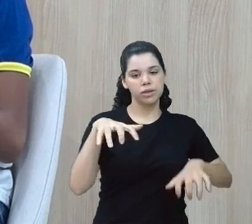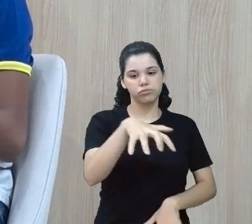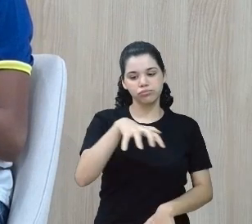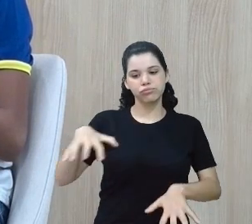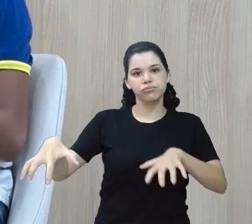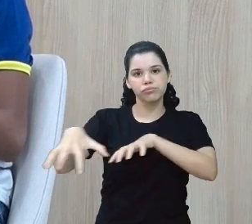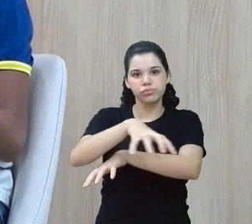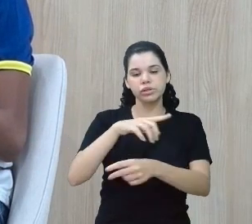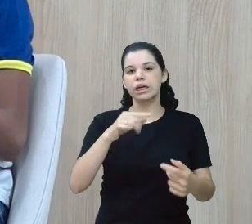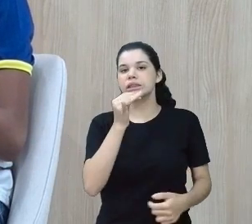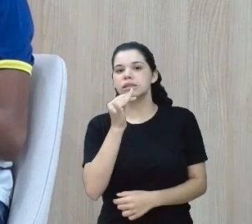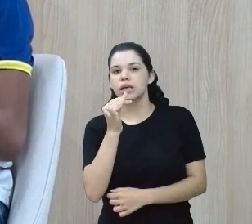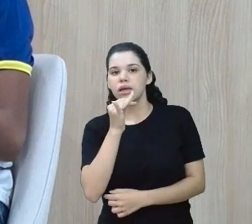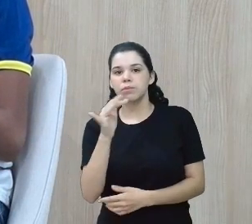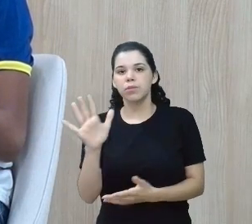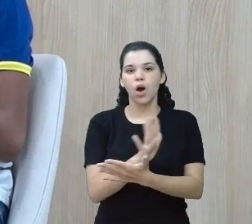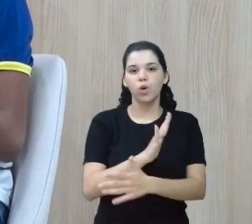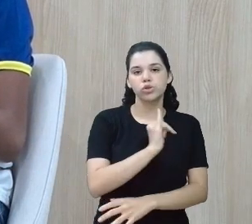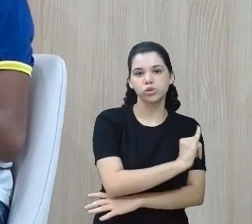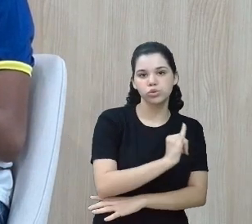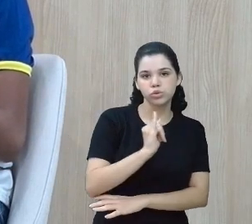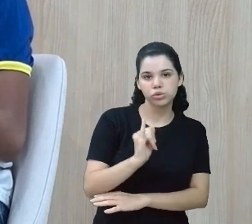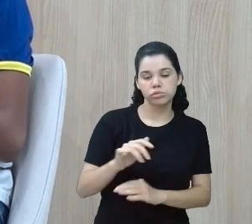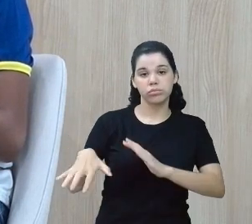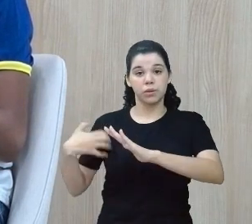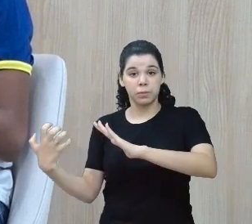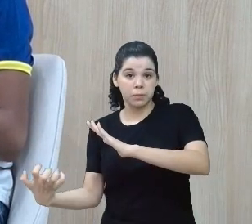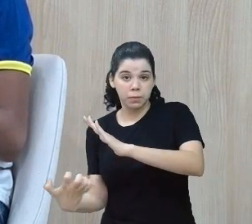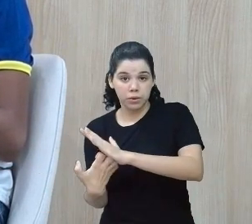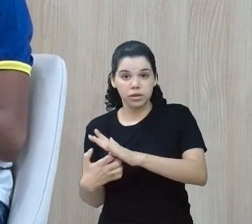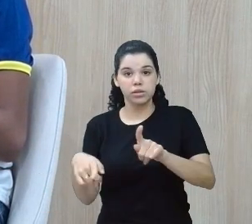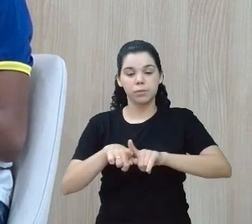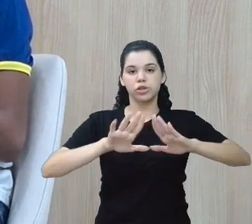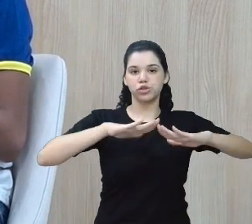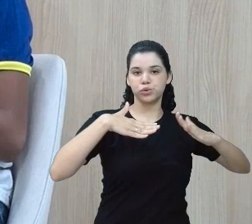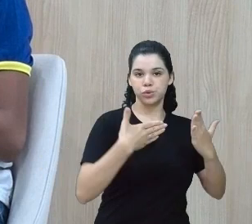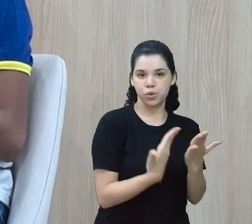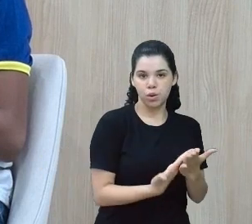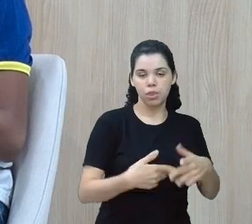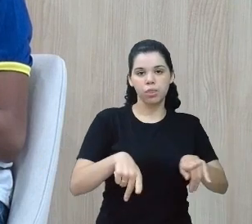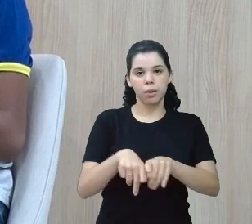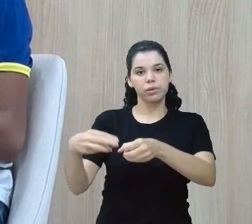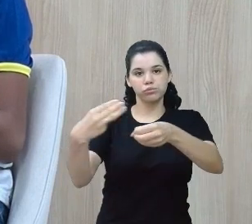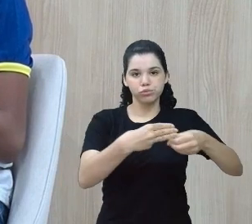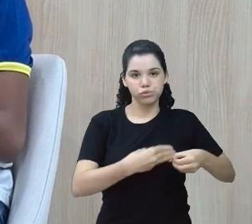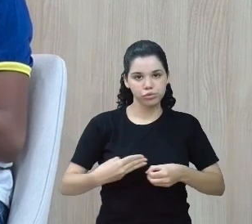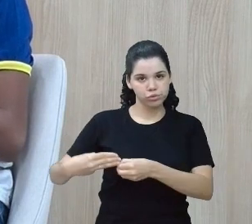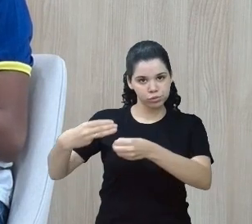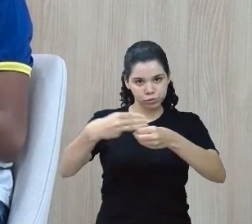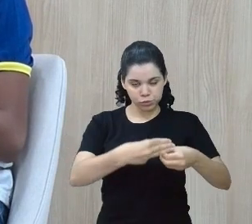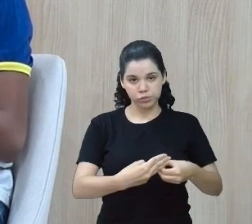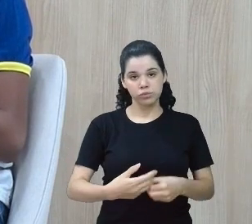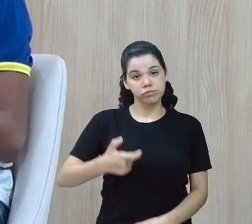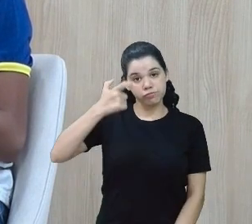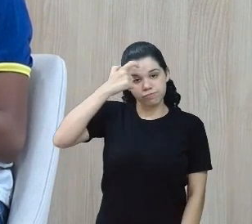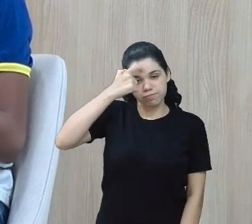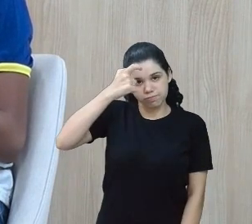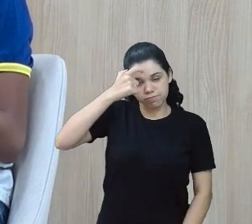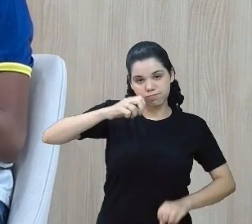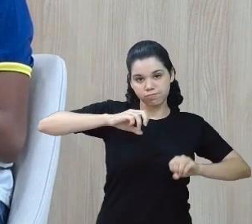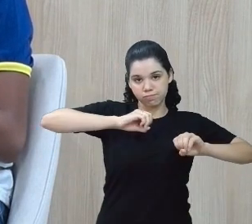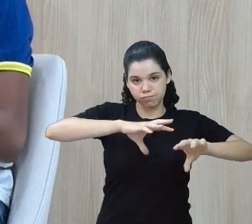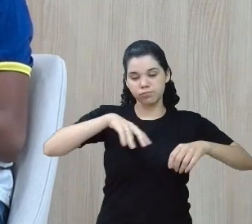setores, como instituições, empresas, escolas e municípios. Conscientizar sobre